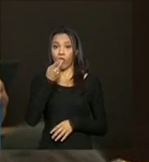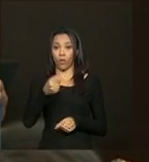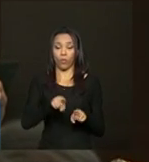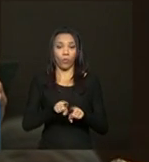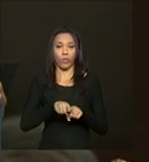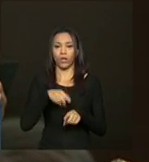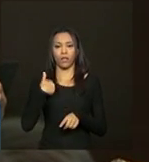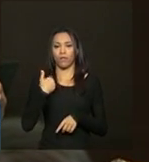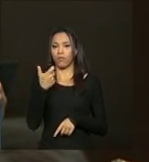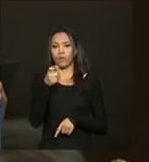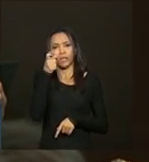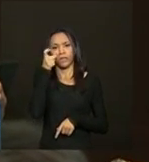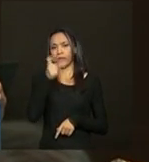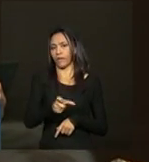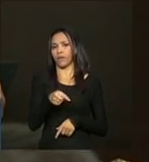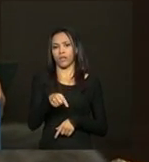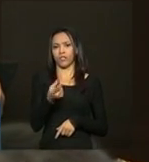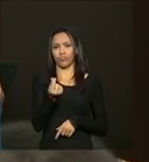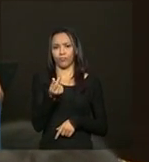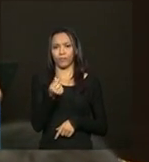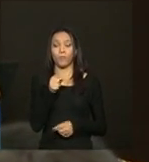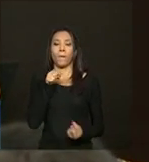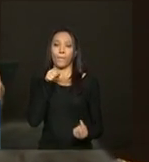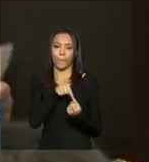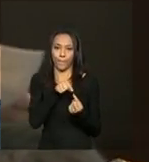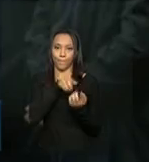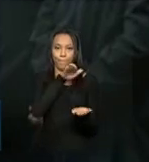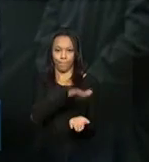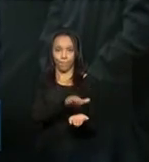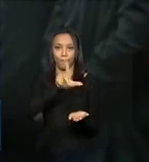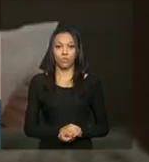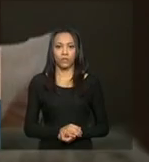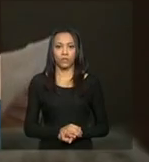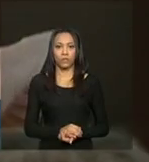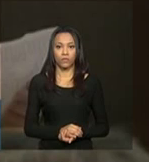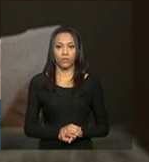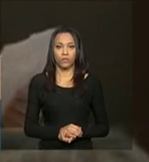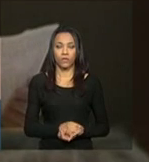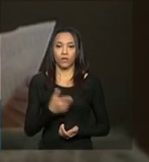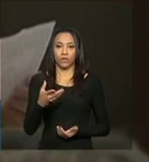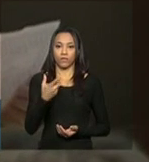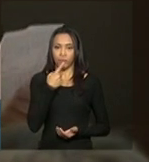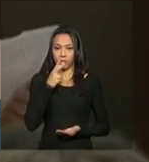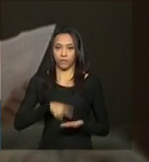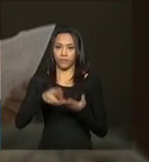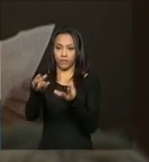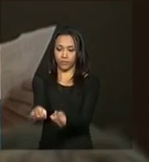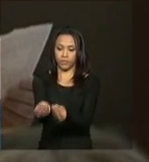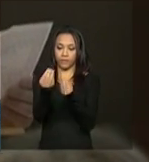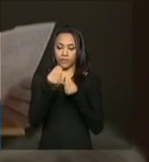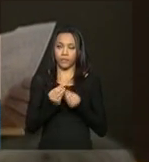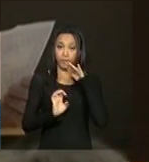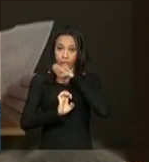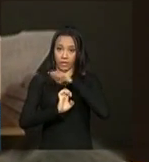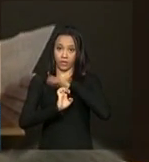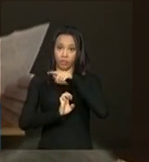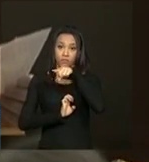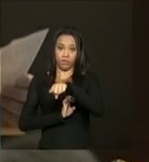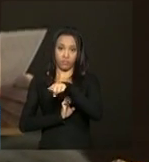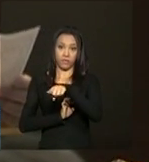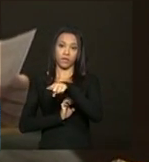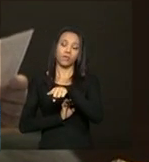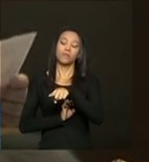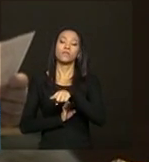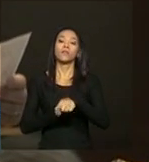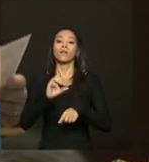possui interesse em apresentar a proposta financeira para o referido lote. Envelope entregue pela Elecnor Transmissão de